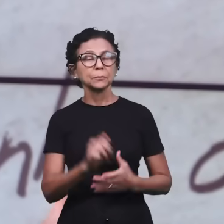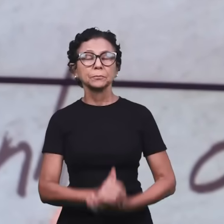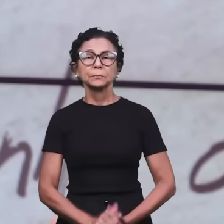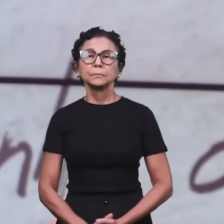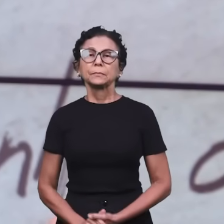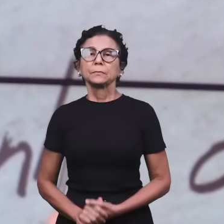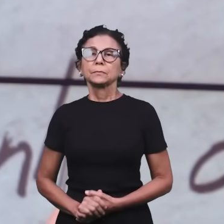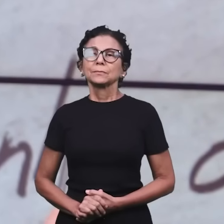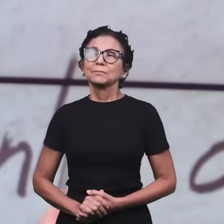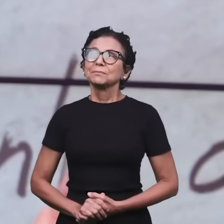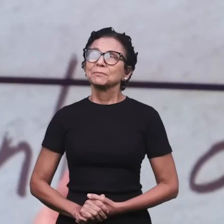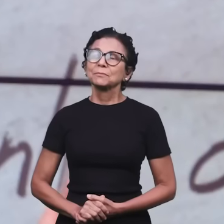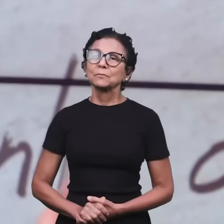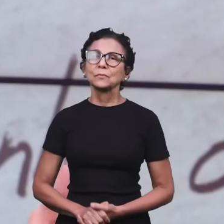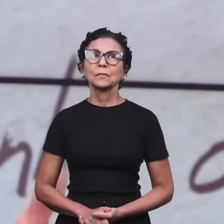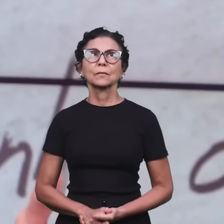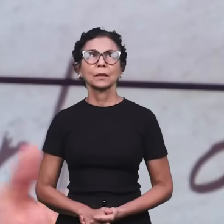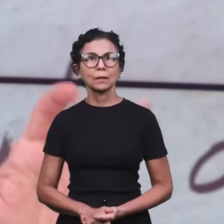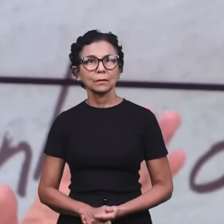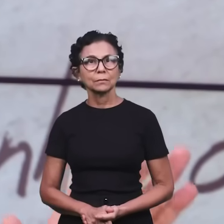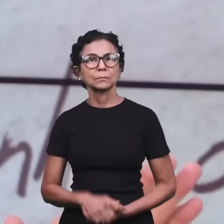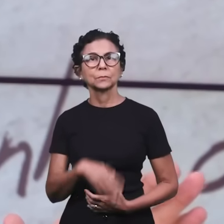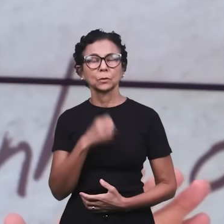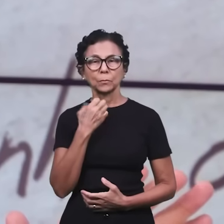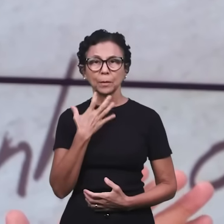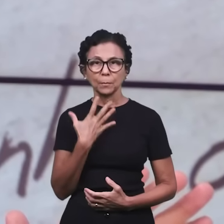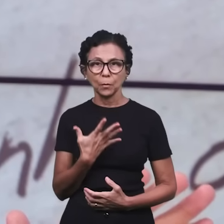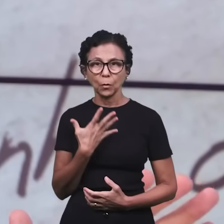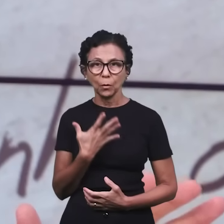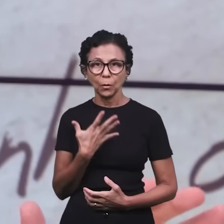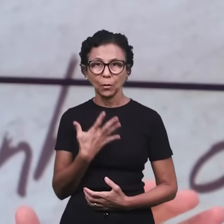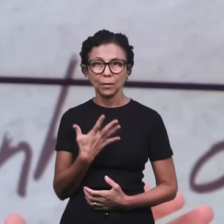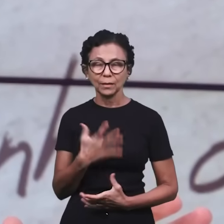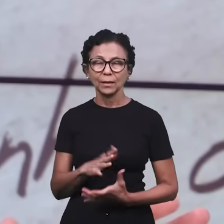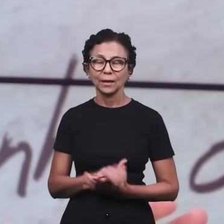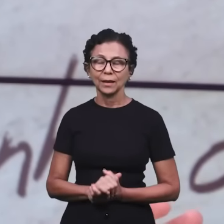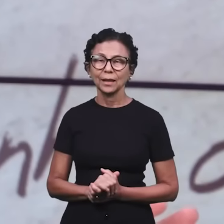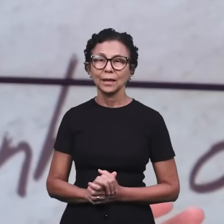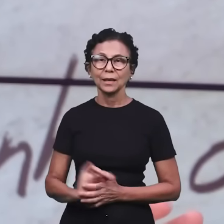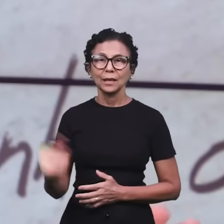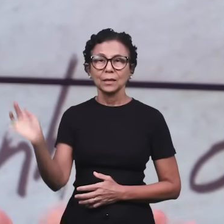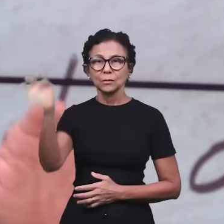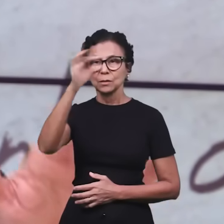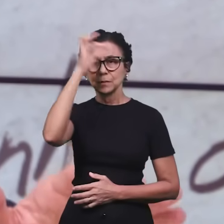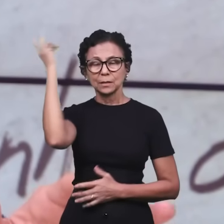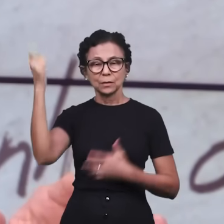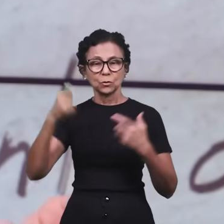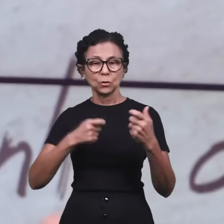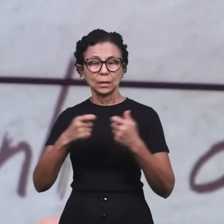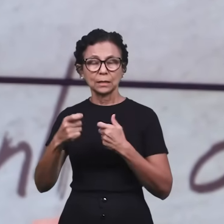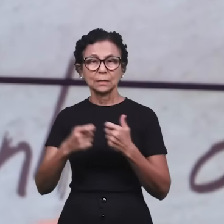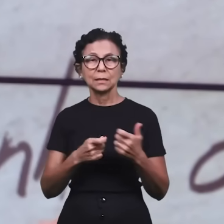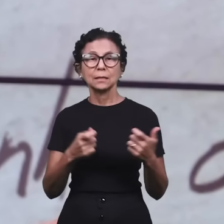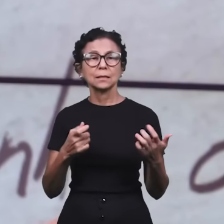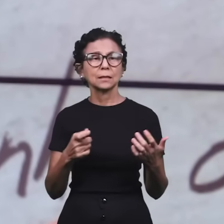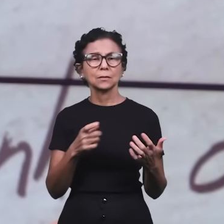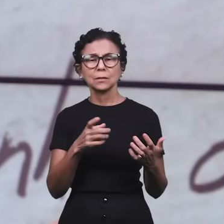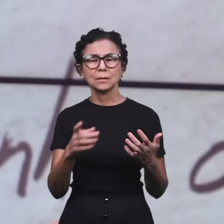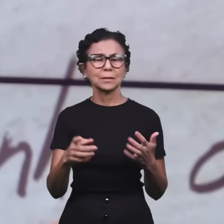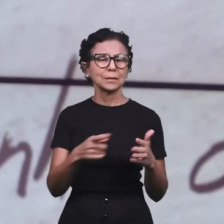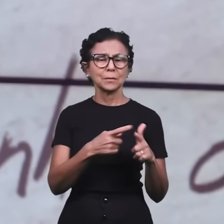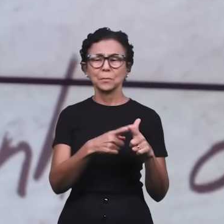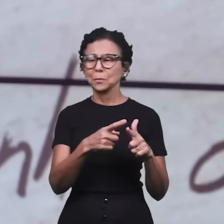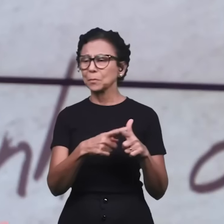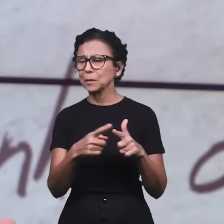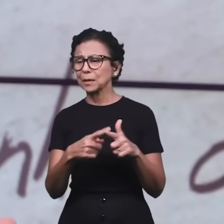palavra para nós. Como é bom sermos vencidos pelo Espírito Santo. Muito bom. A gente se arma tanto no dia a Jesus. dia, dentro de casa, aí você já está